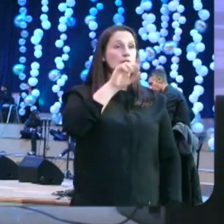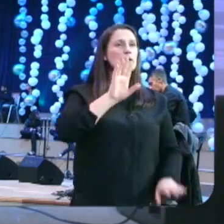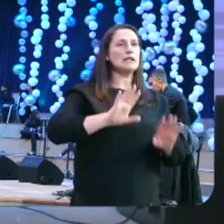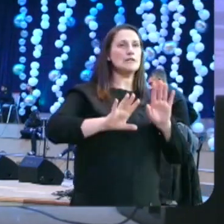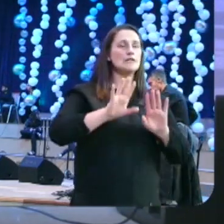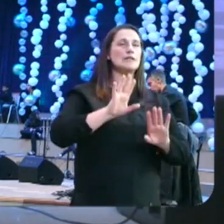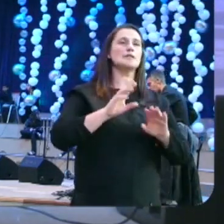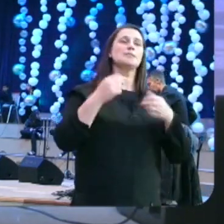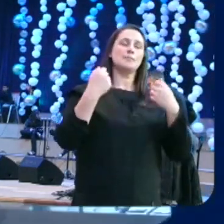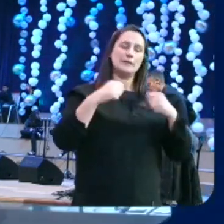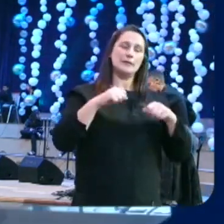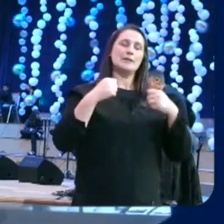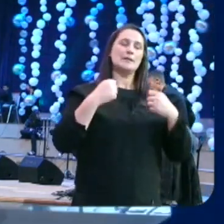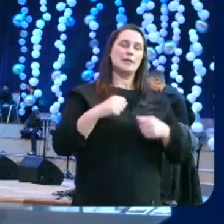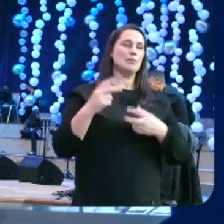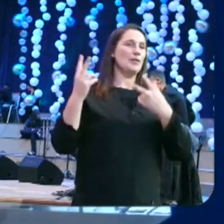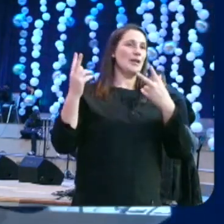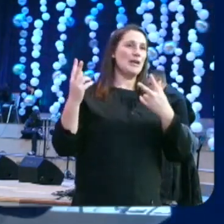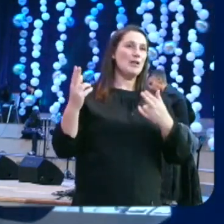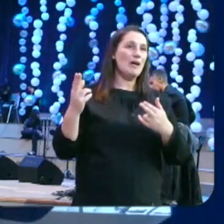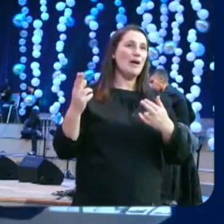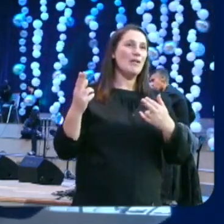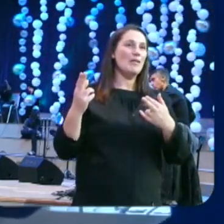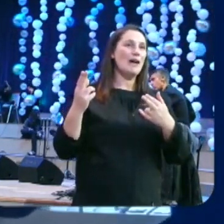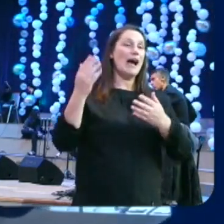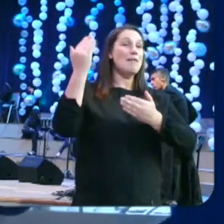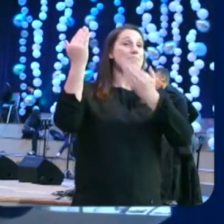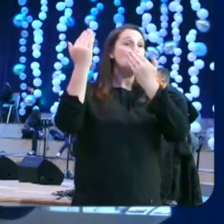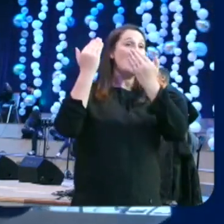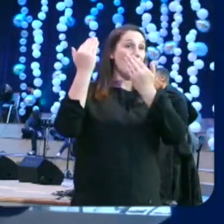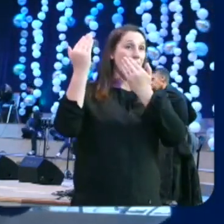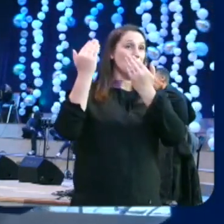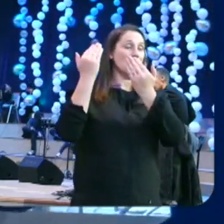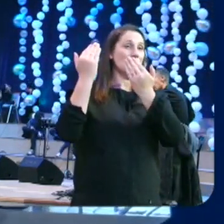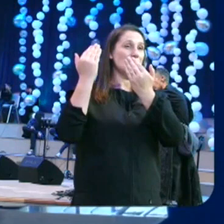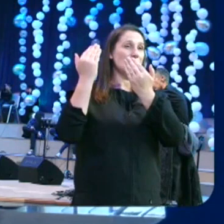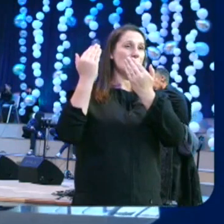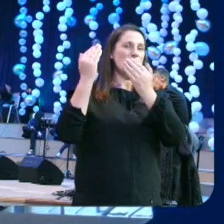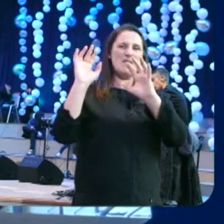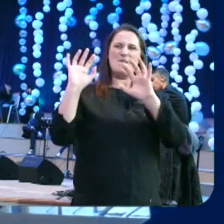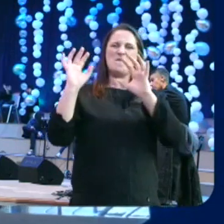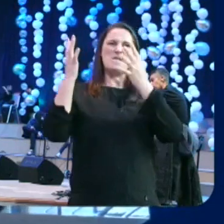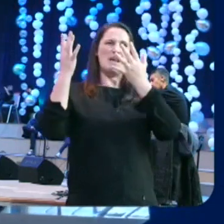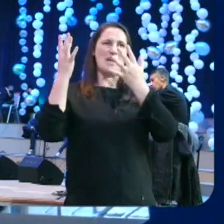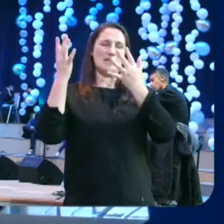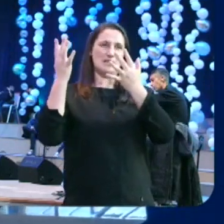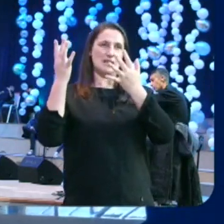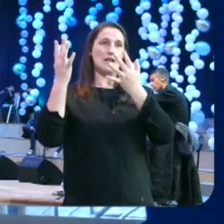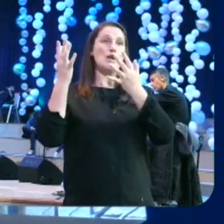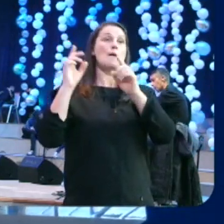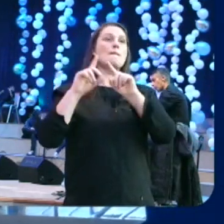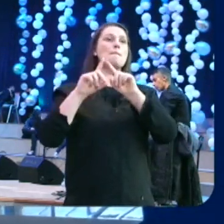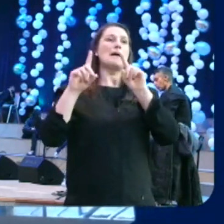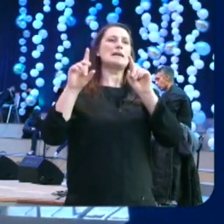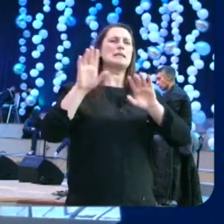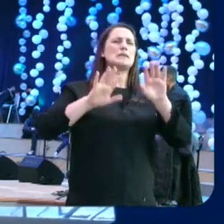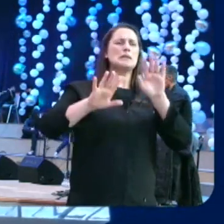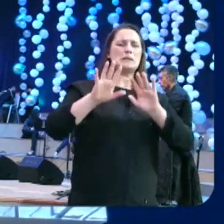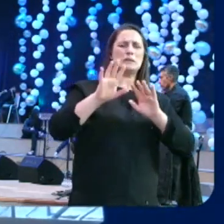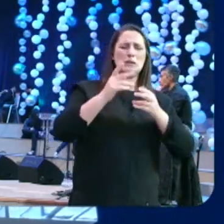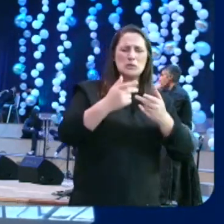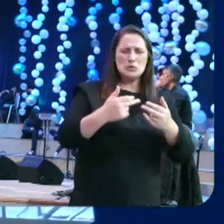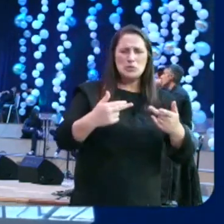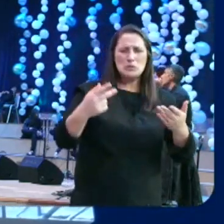sair da festa. Não da festa no sentido de diversão, mas de tantas coisas que